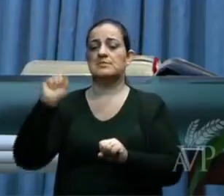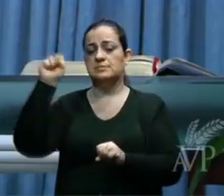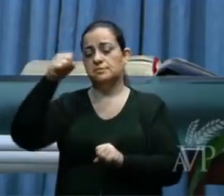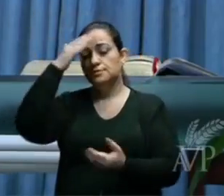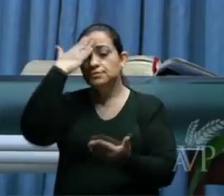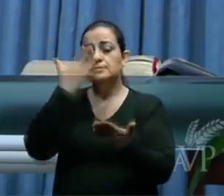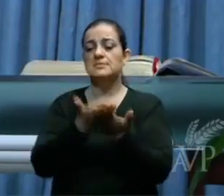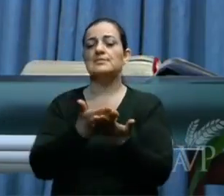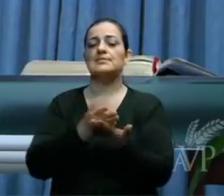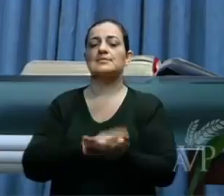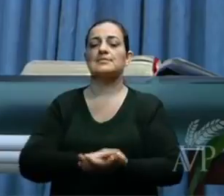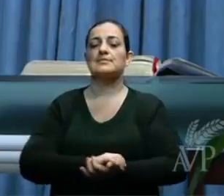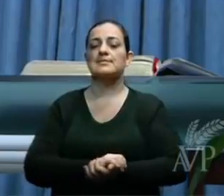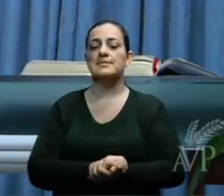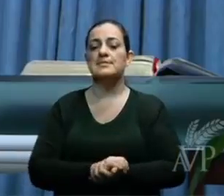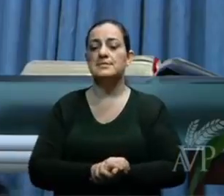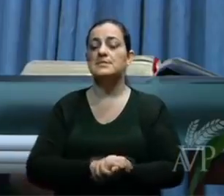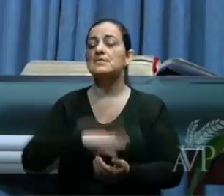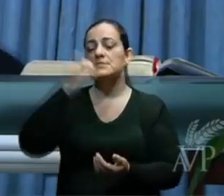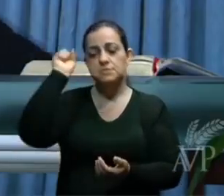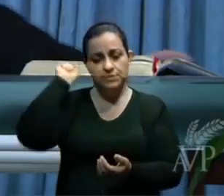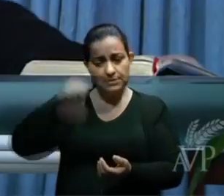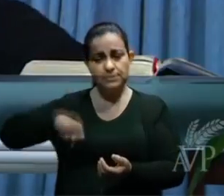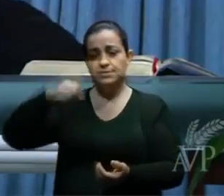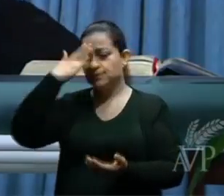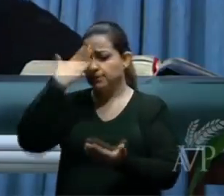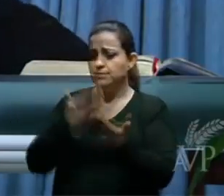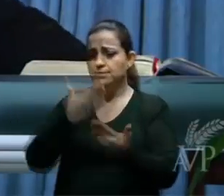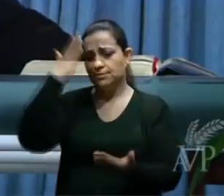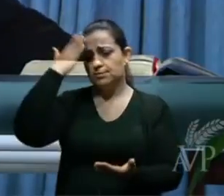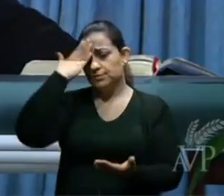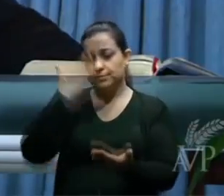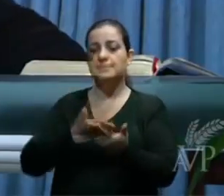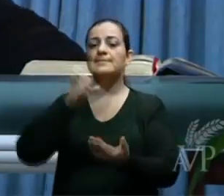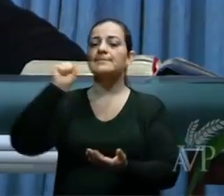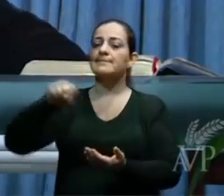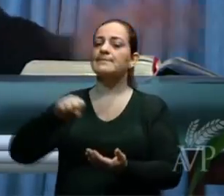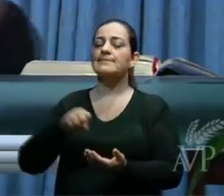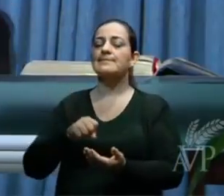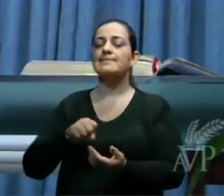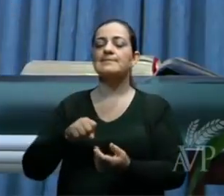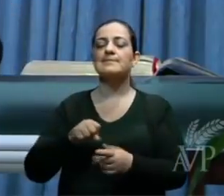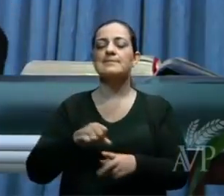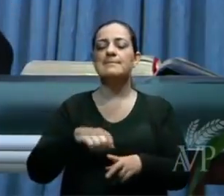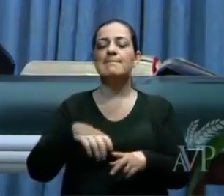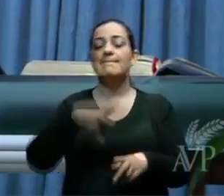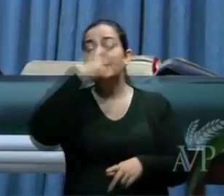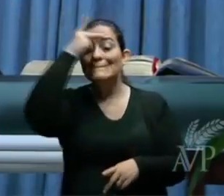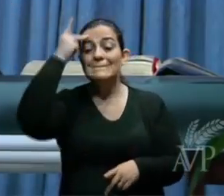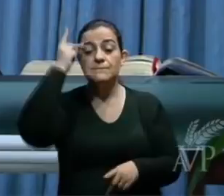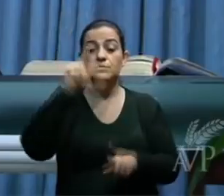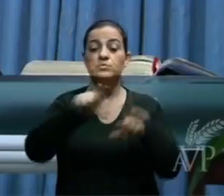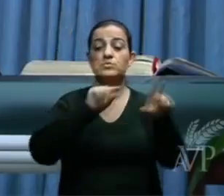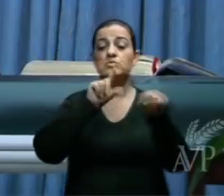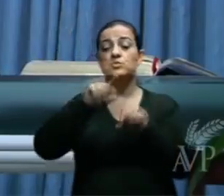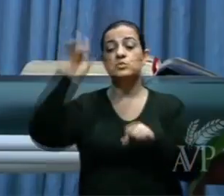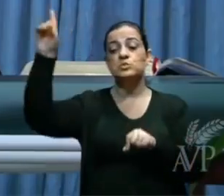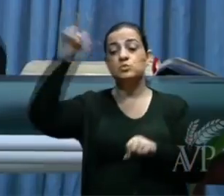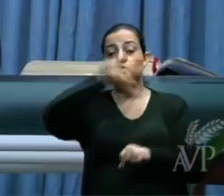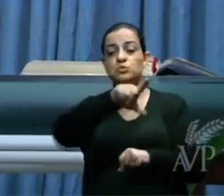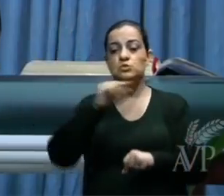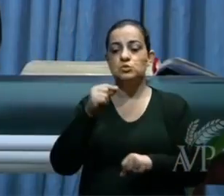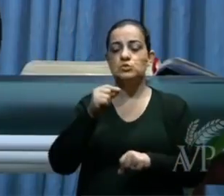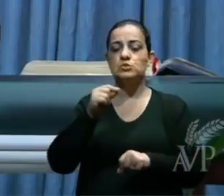eleito que daria crédito e o eleito eu quero dizer a vocês